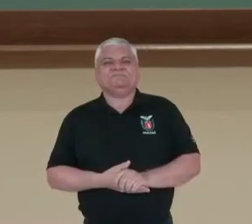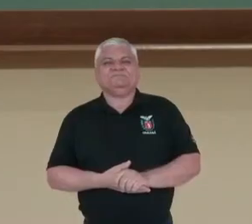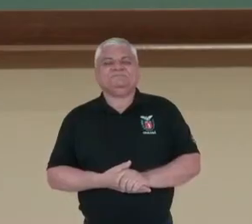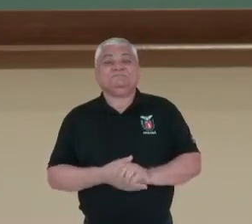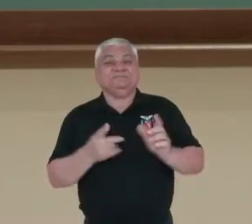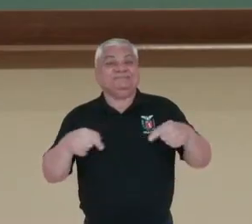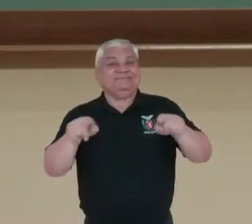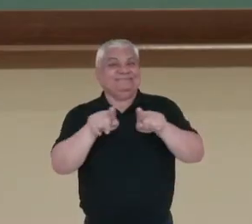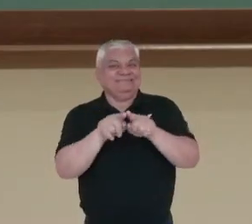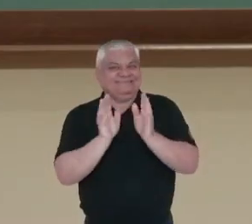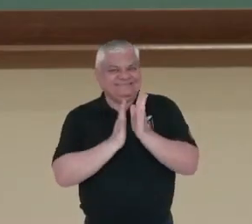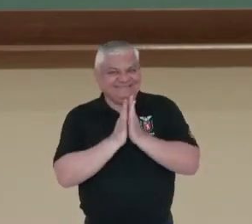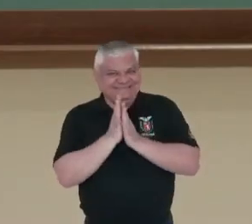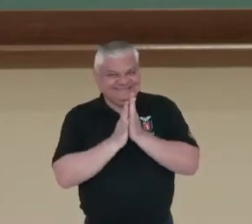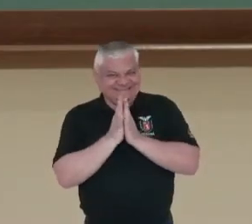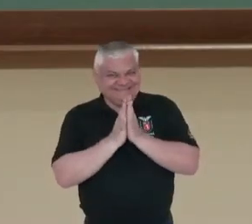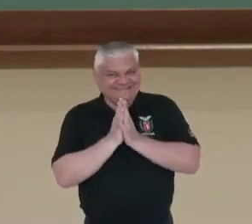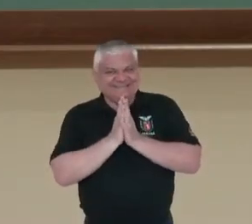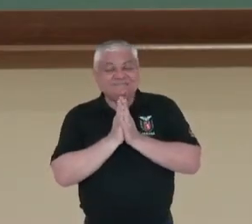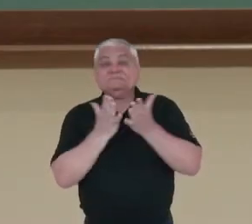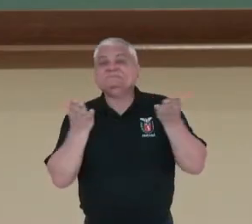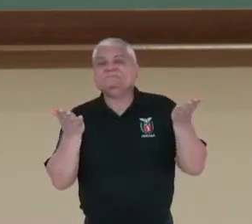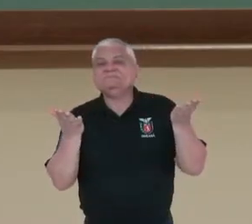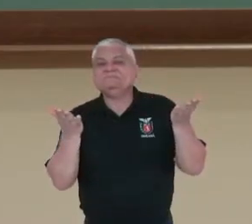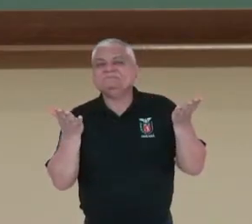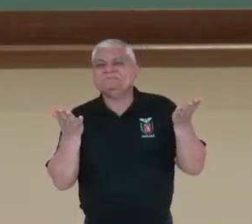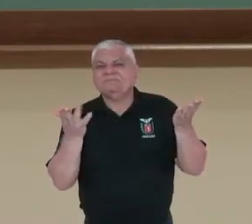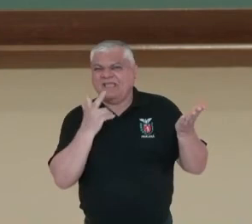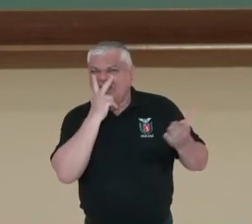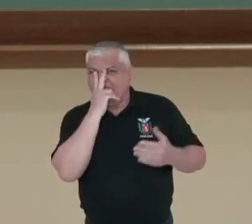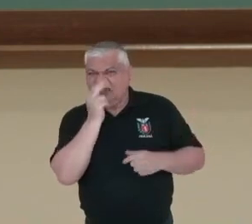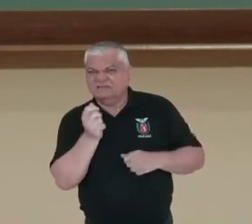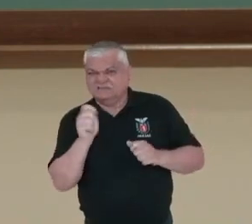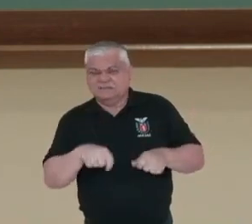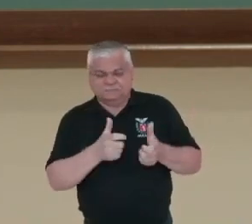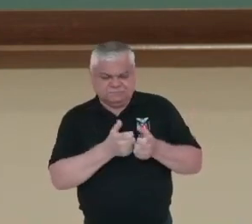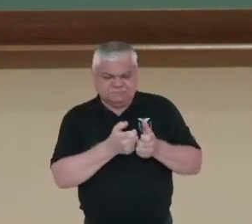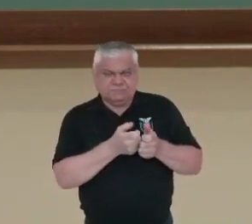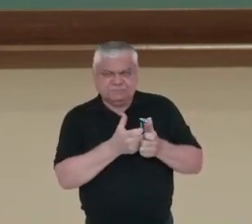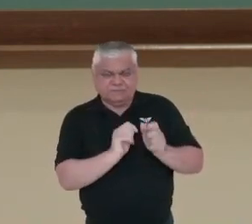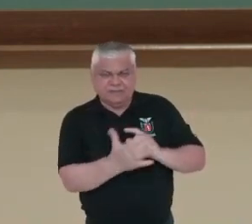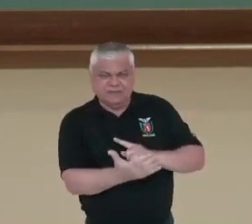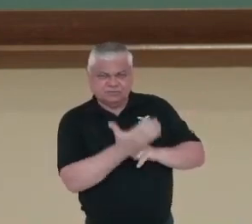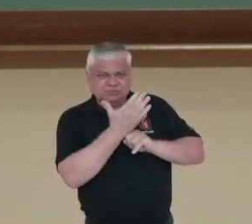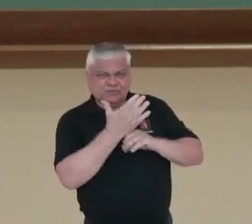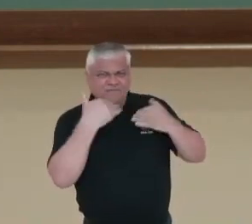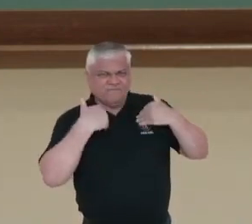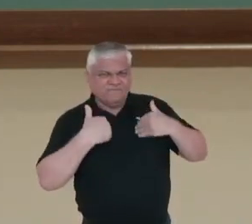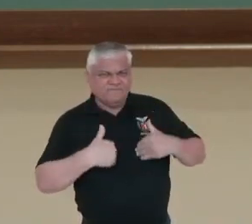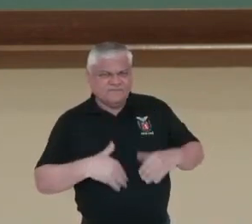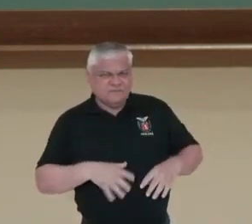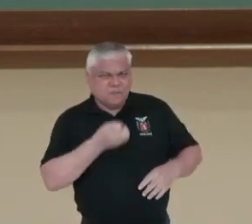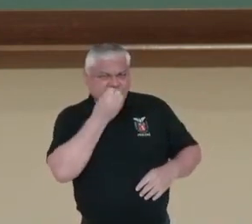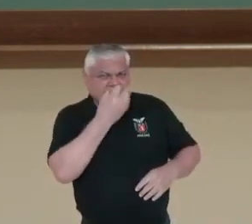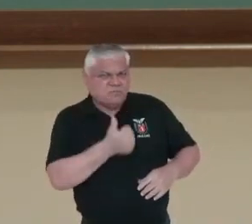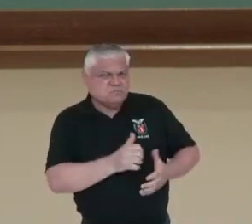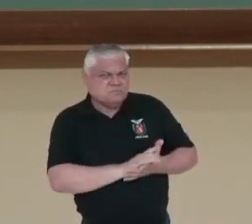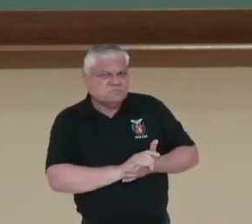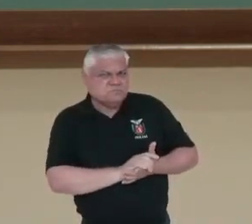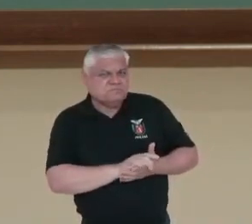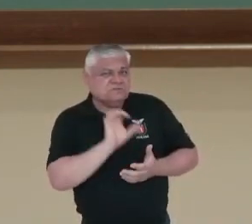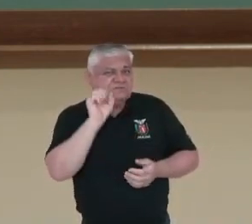eu vou termos pessoal E aí vocês acham que o esmalte foi ele contribui para o funcionamento difícil não não